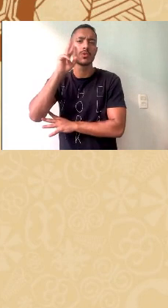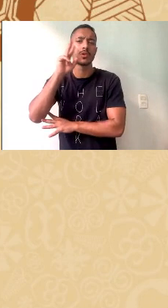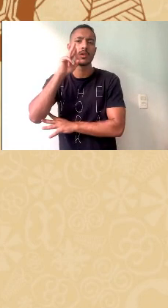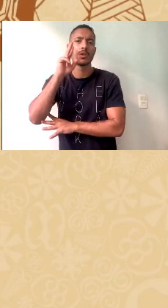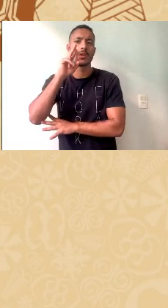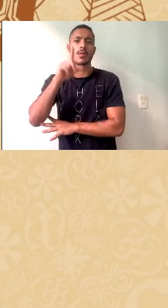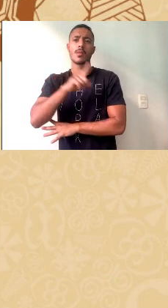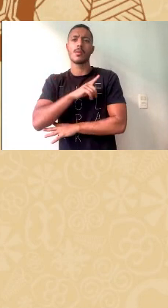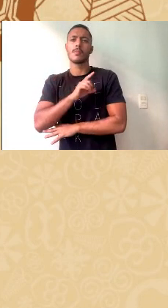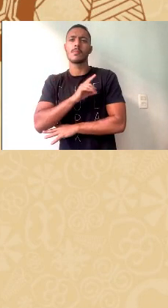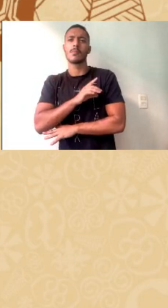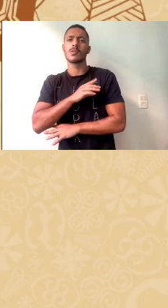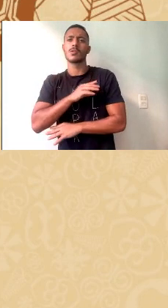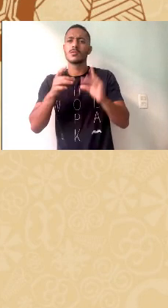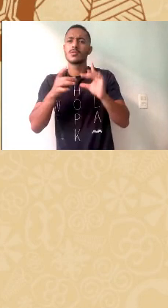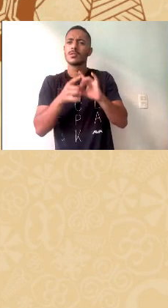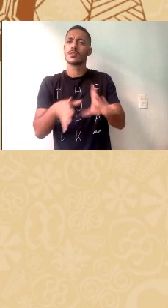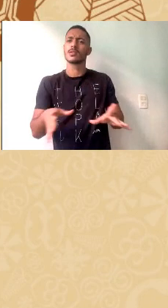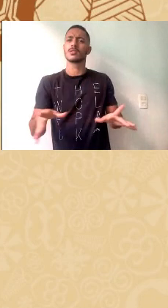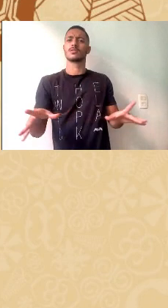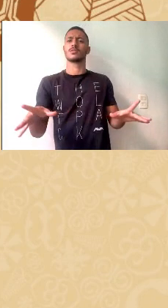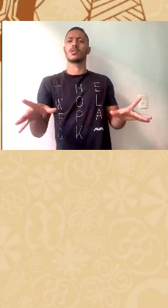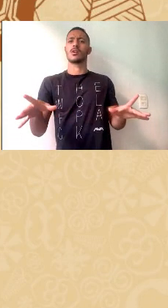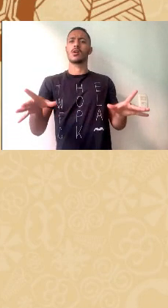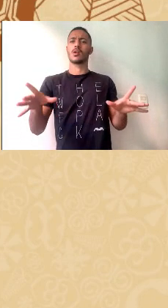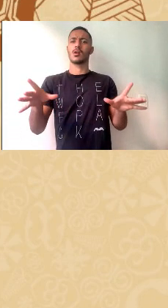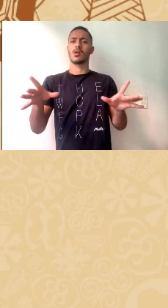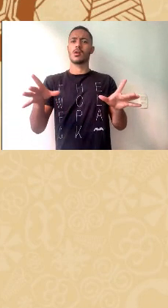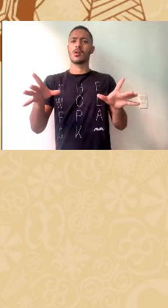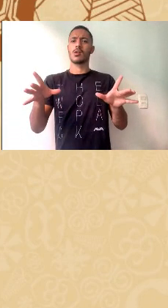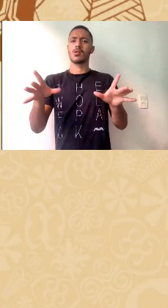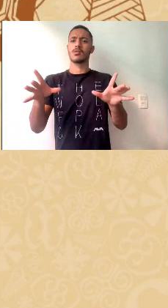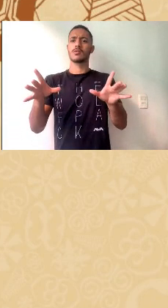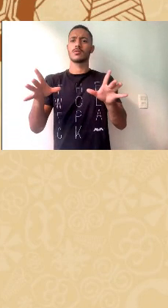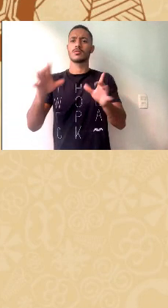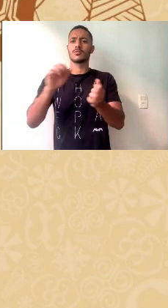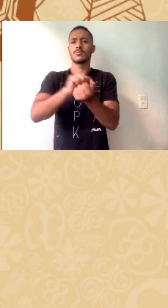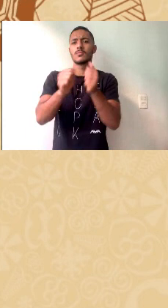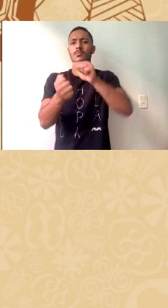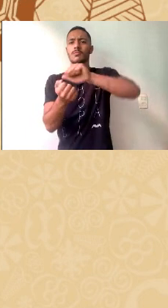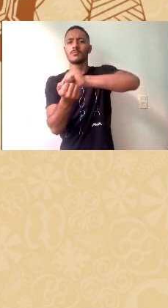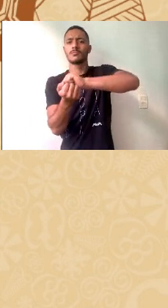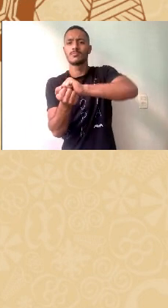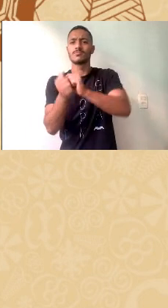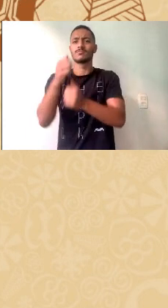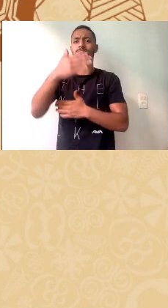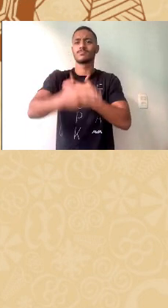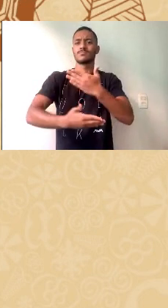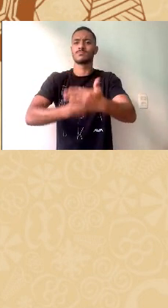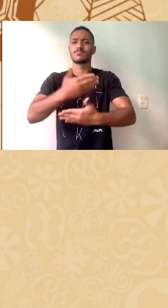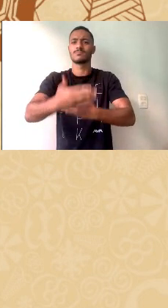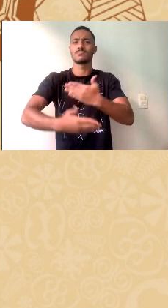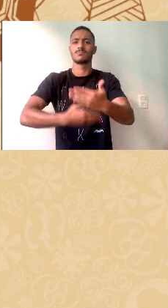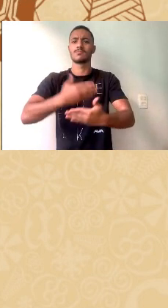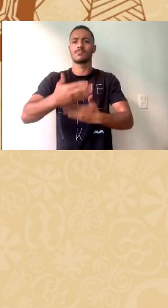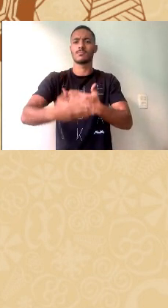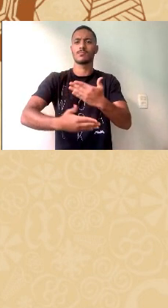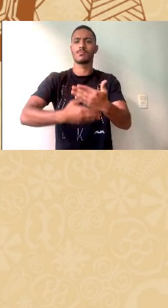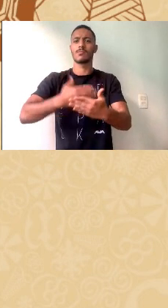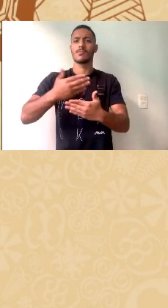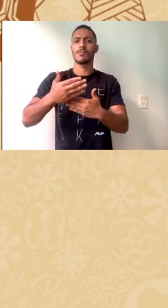alguma coisa, são sempre interpretações que são compartilhadas. Eu acho que alguns elementos eu gosto bastante nessa proposição que